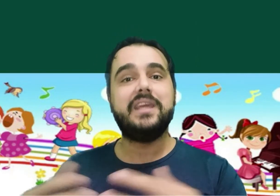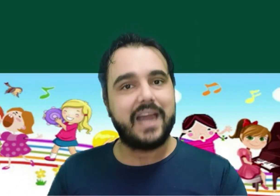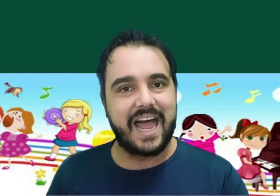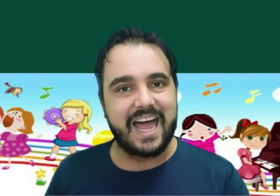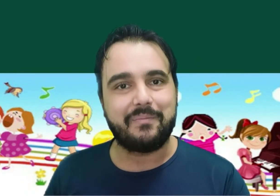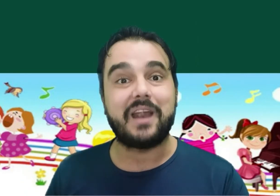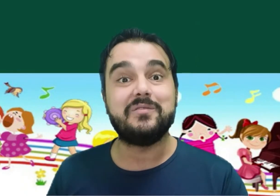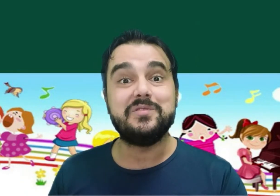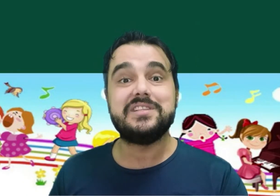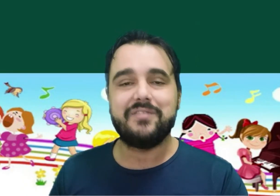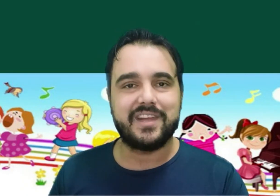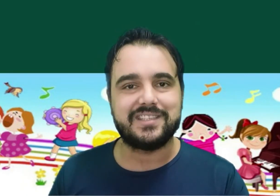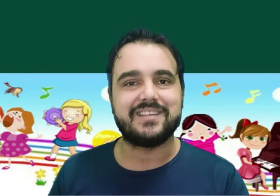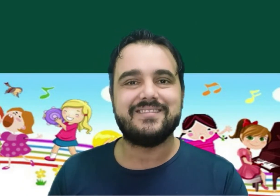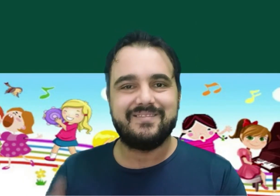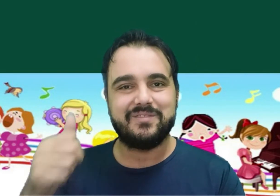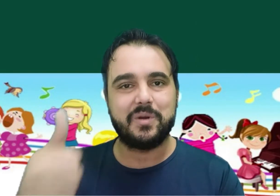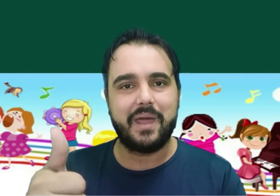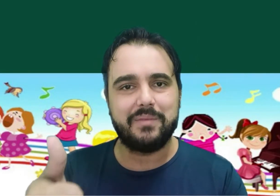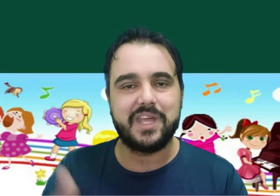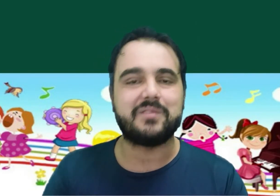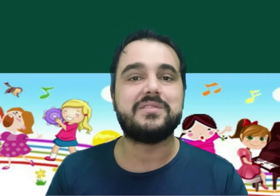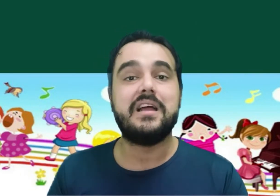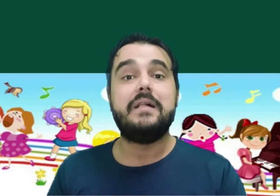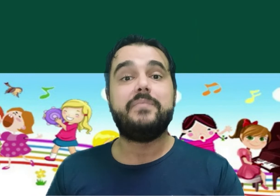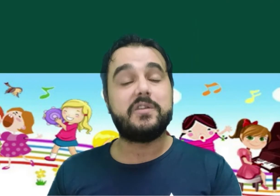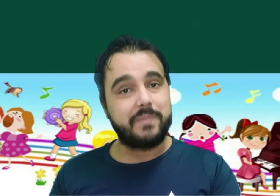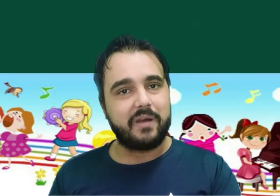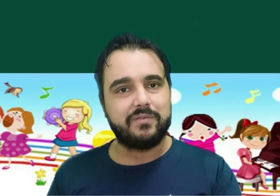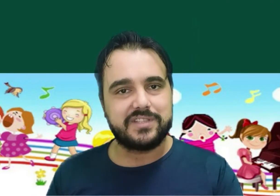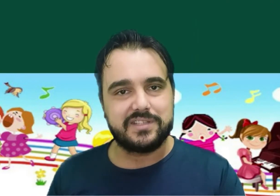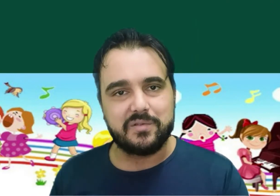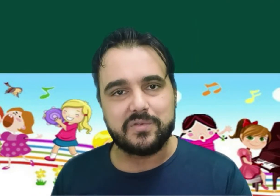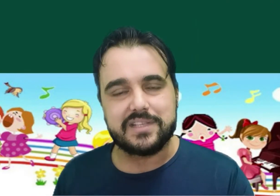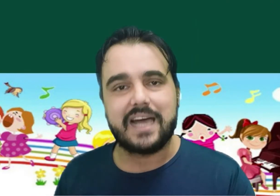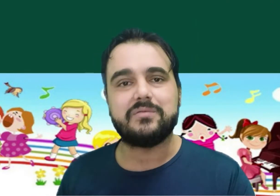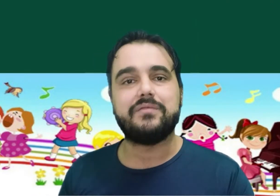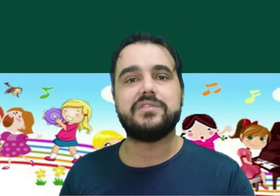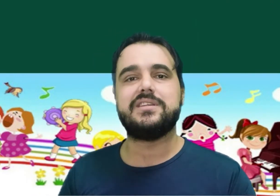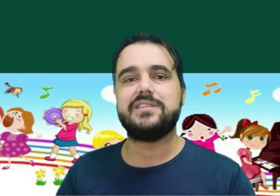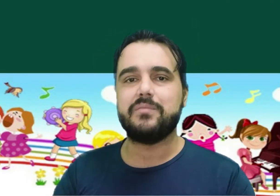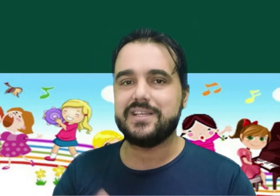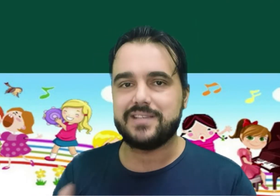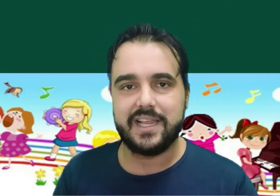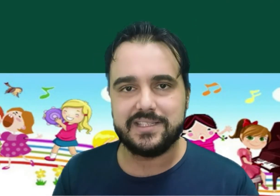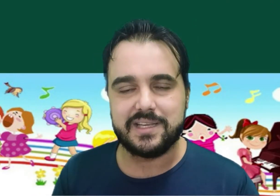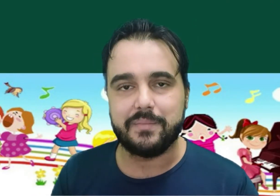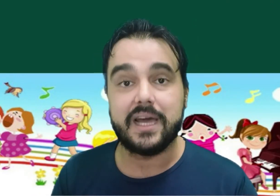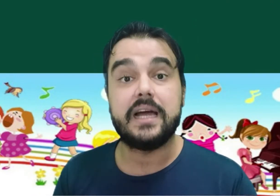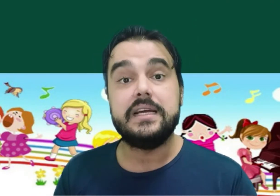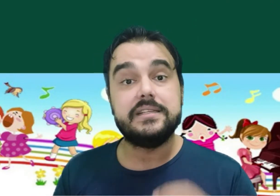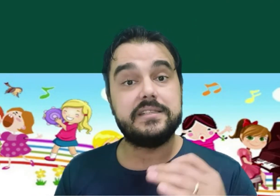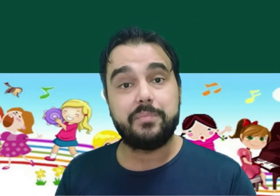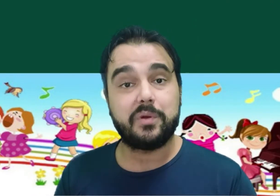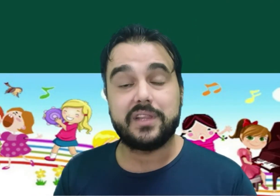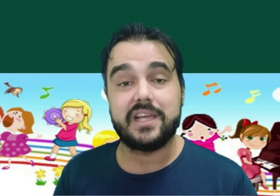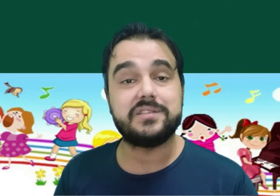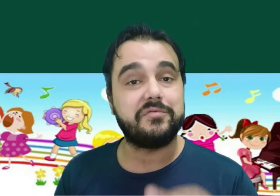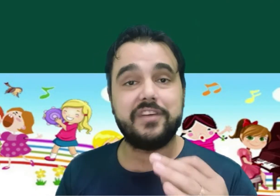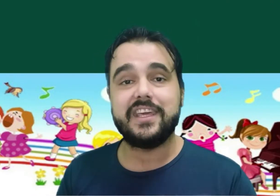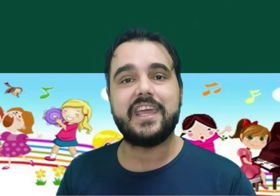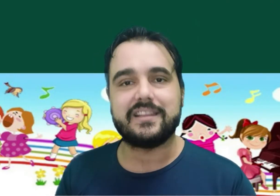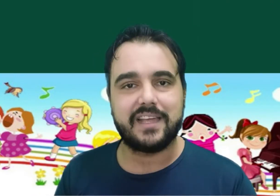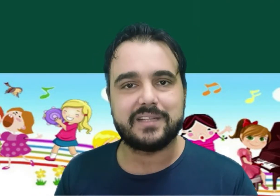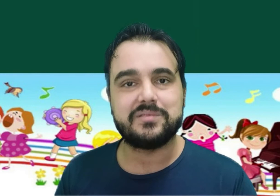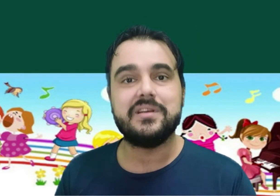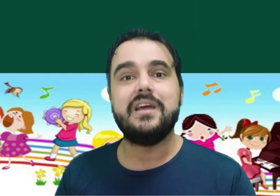para brincar, para nos divertir. Tudo bem, meninos? Eu espero que vocês tenham gostado, que vocês tenham uma excelente semana. Se